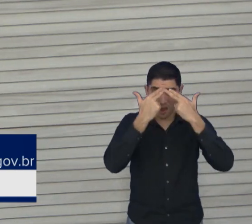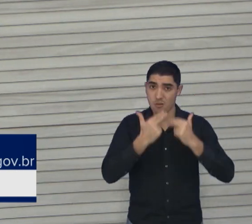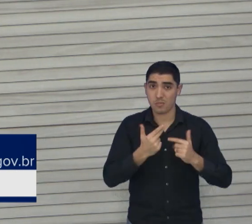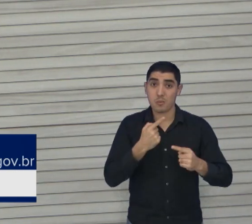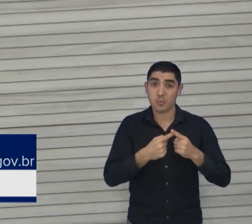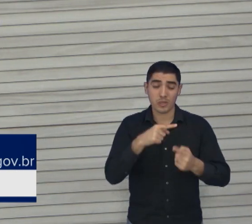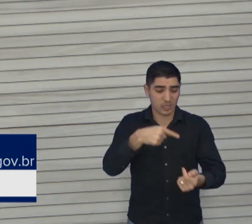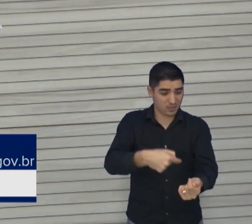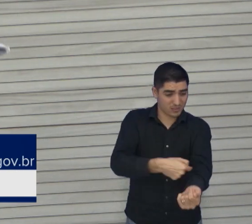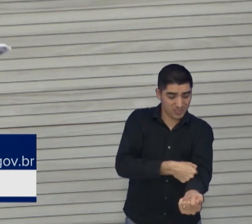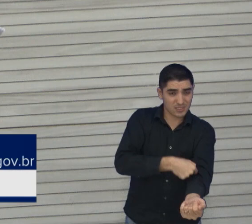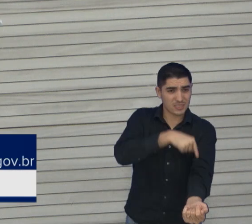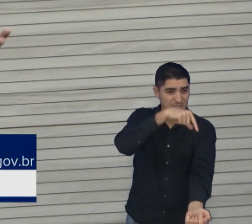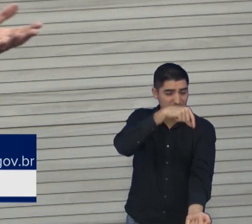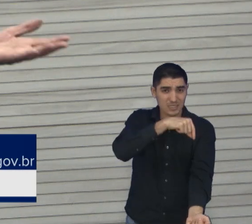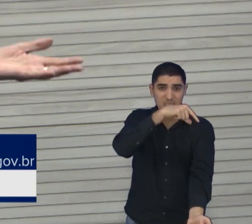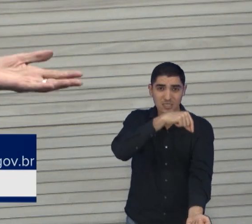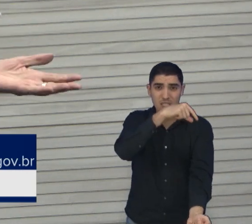de radioterapia,